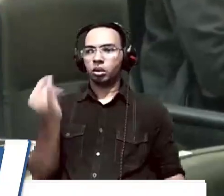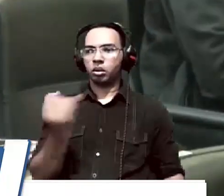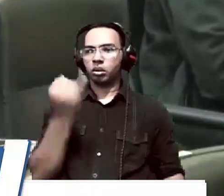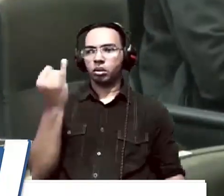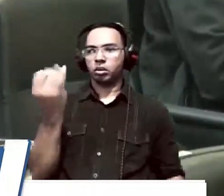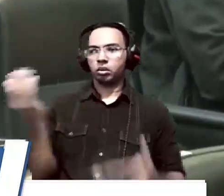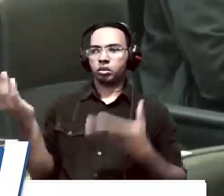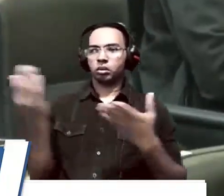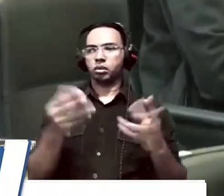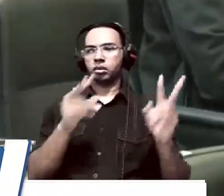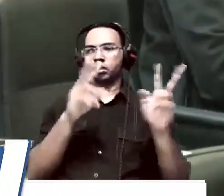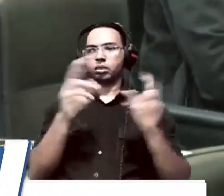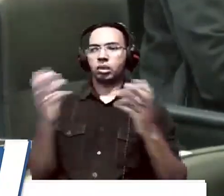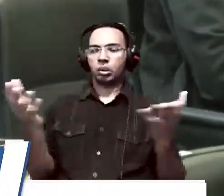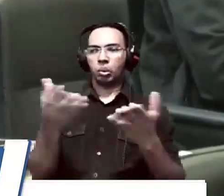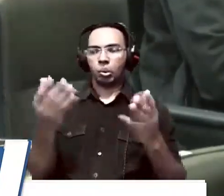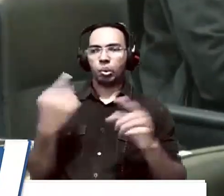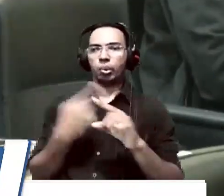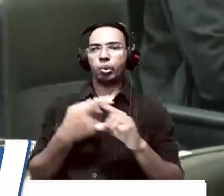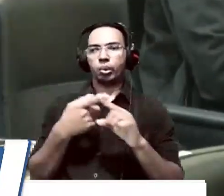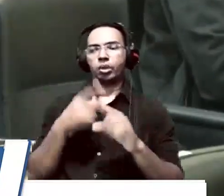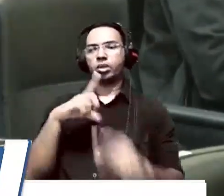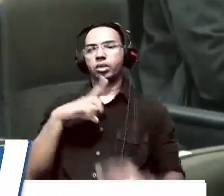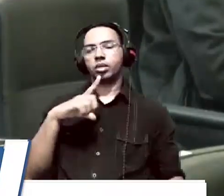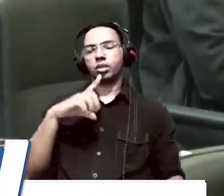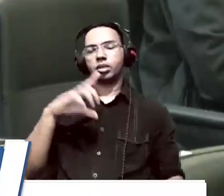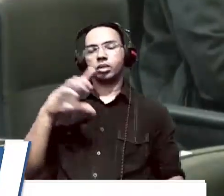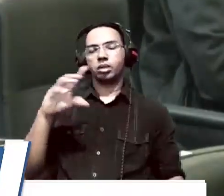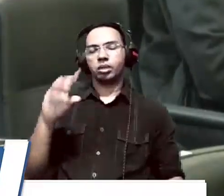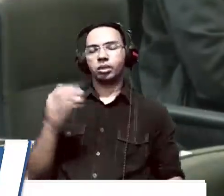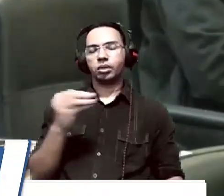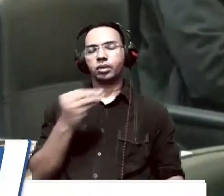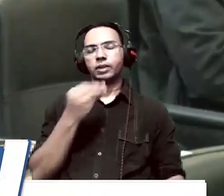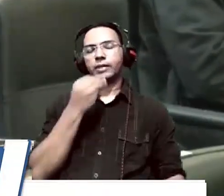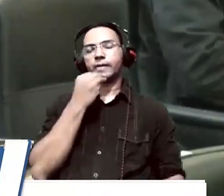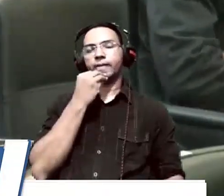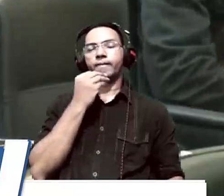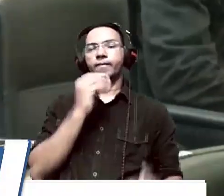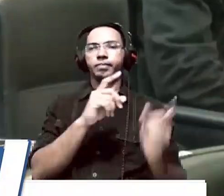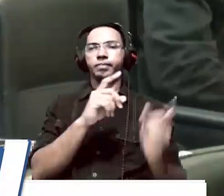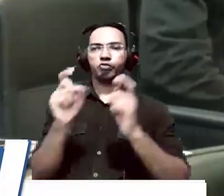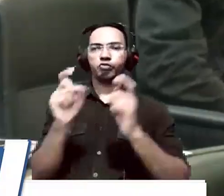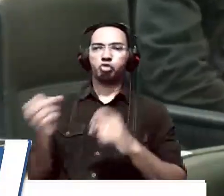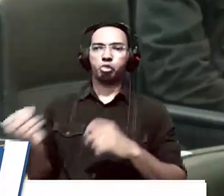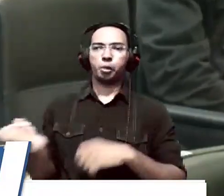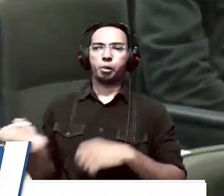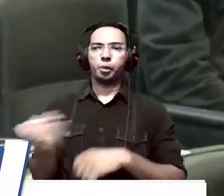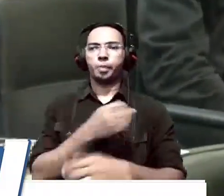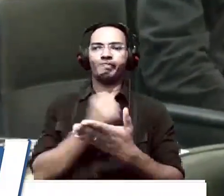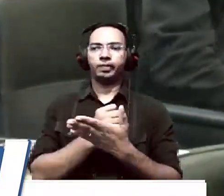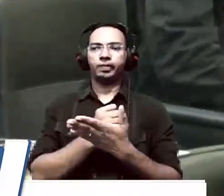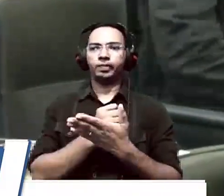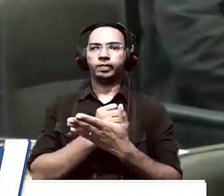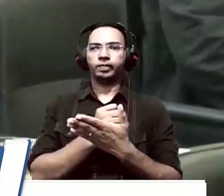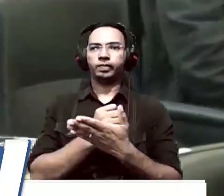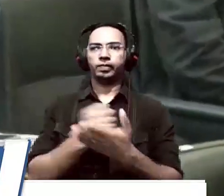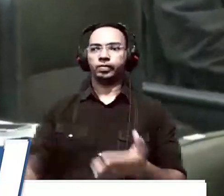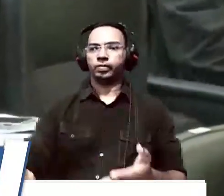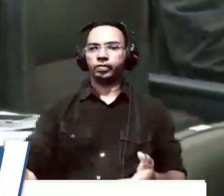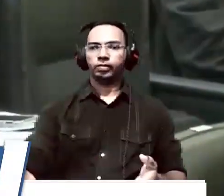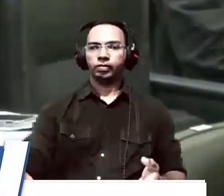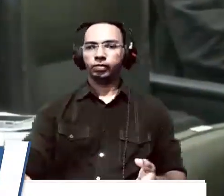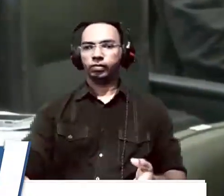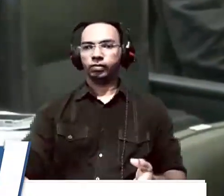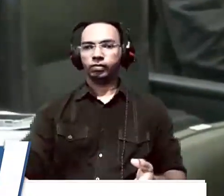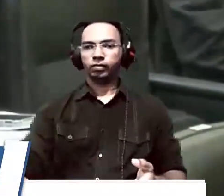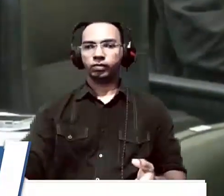tema aqui hoje, porque nós vamos ter oportunidade de discutir um novo contrato com a empresa, ou não com a empresa São José, uma nova licitação, né, que a gente